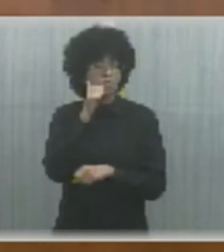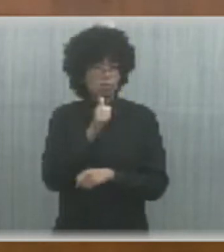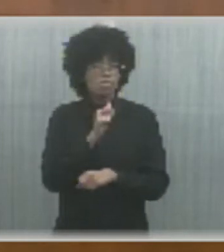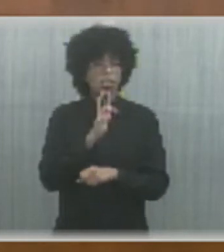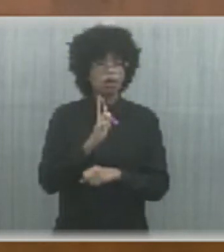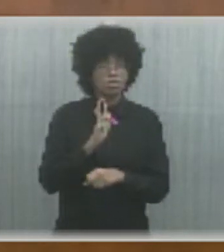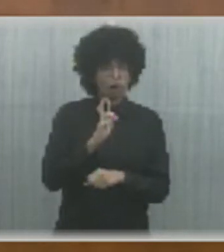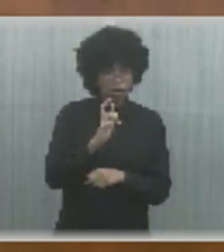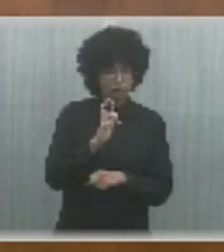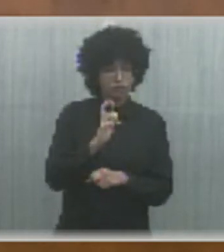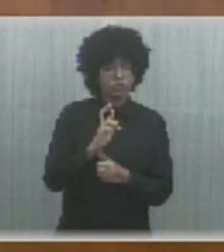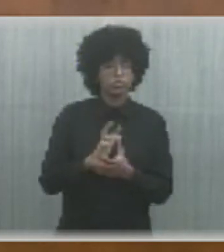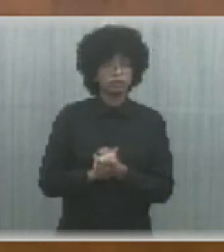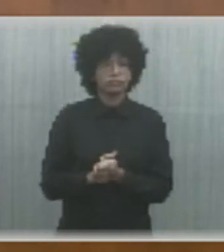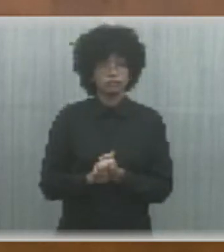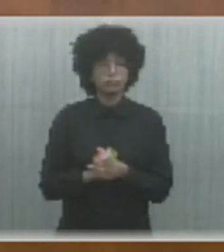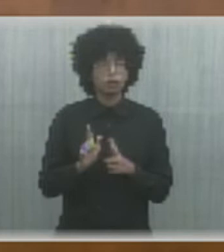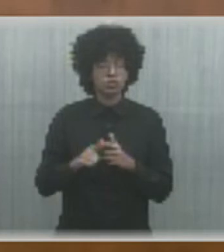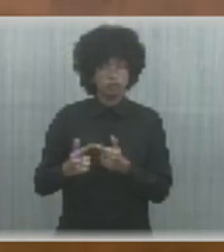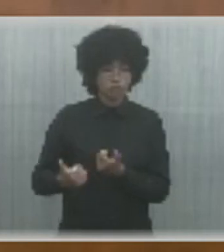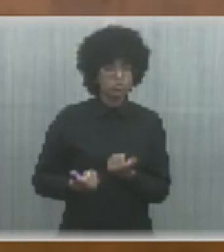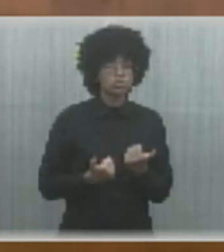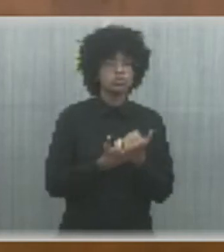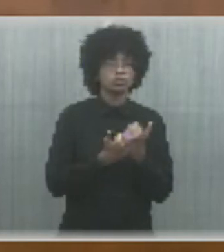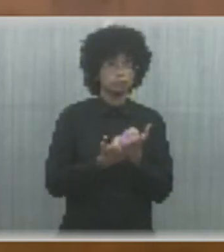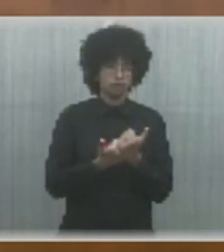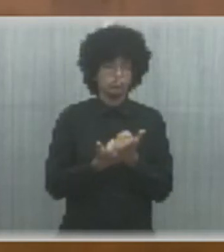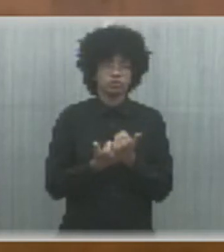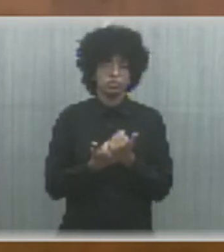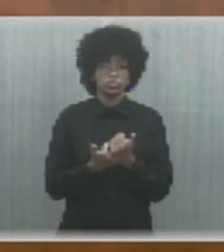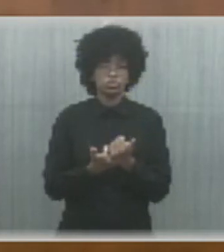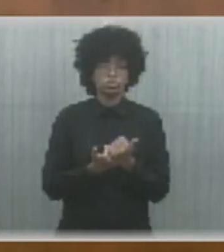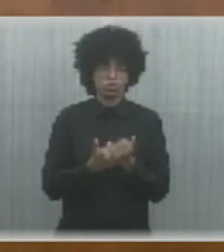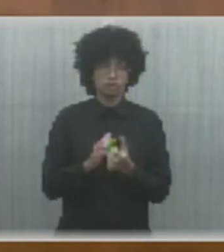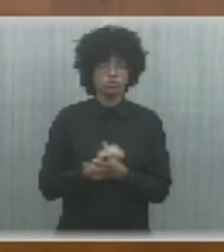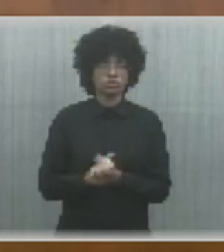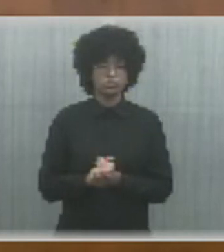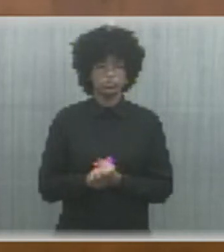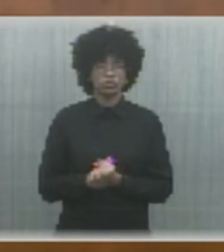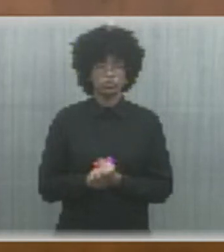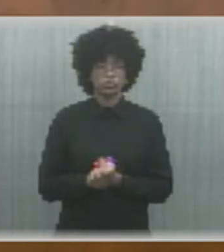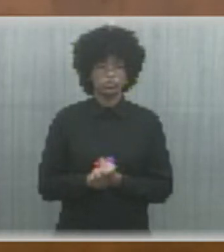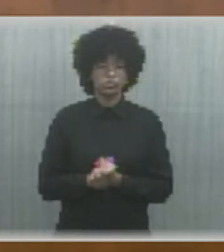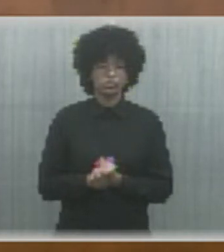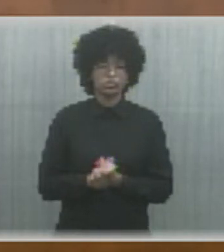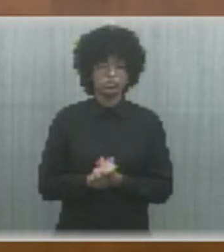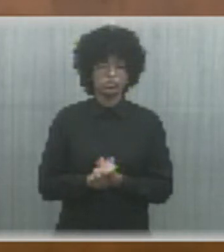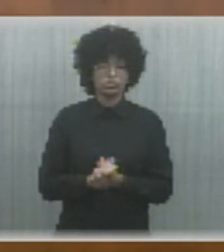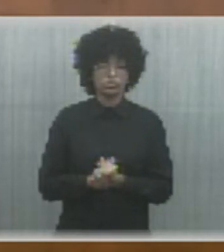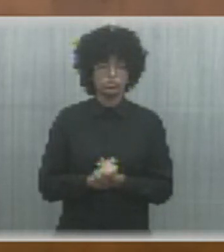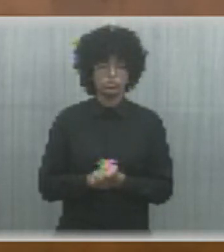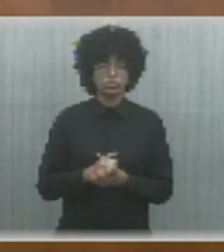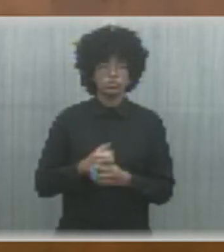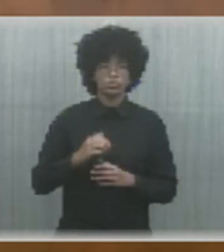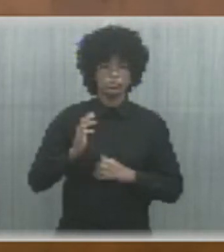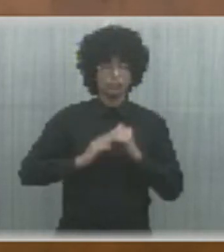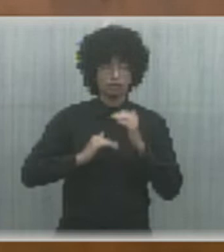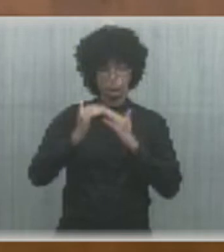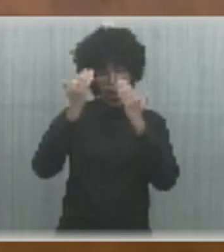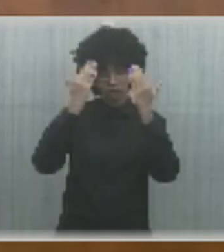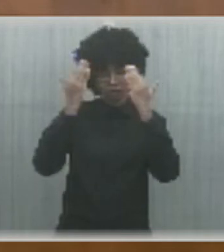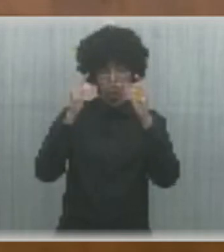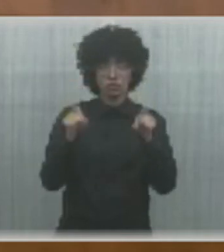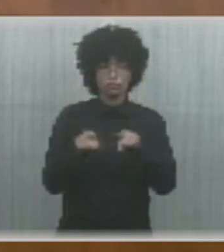do Piauí, esteve conosco, também se colocou como um avanço. A psicologia